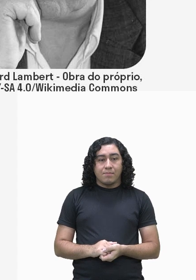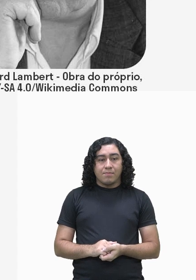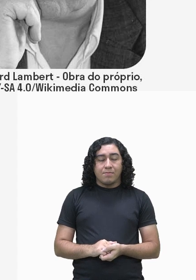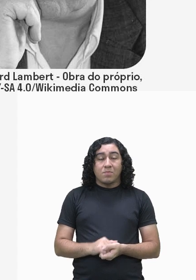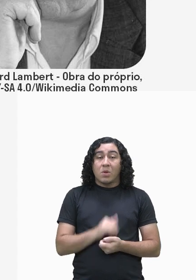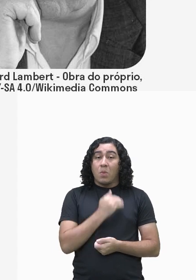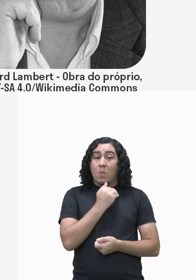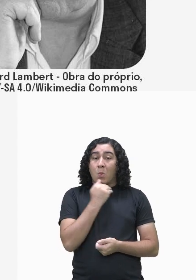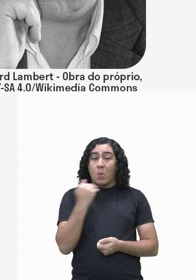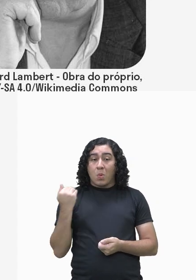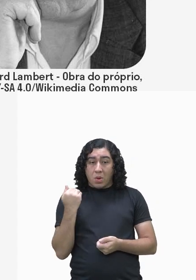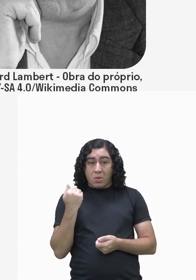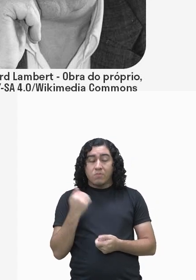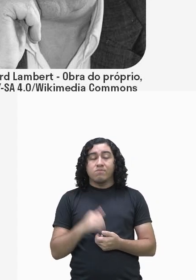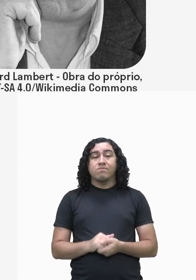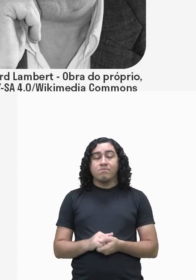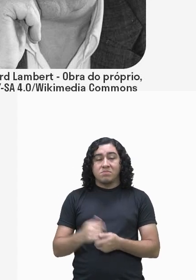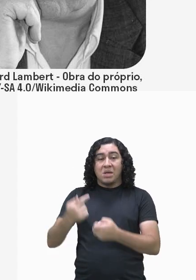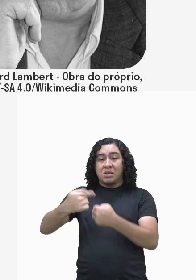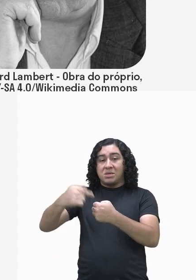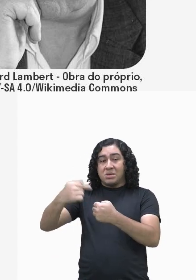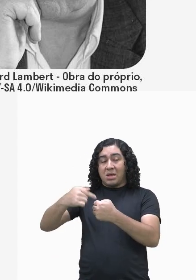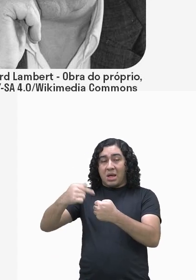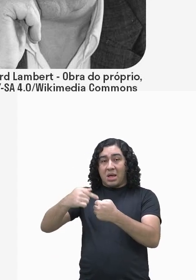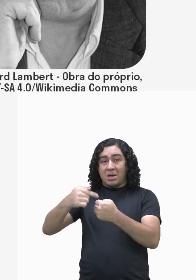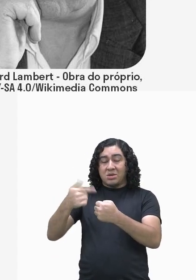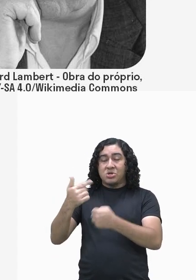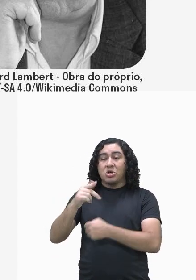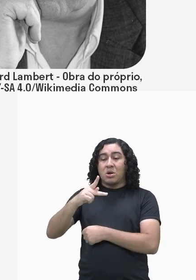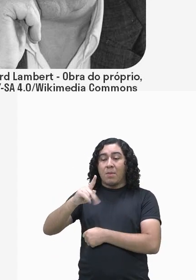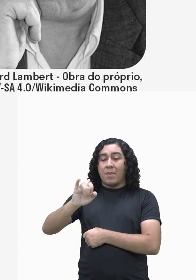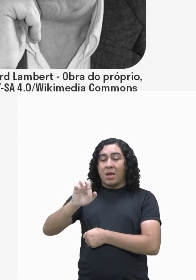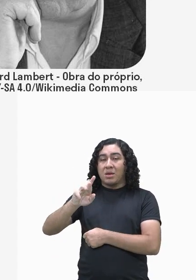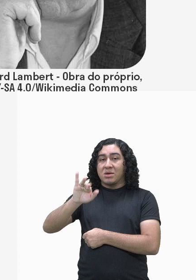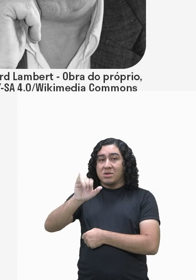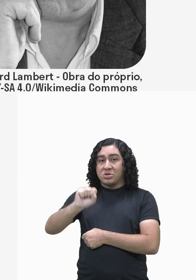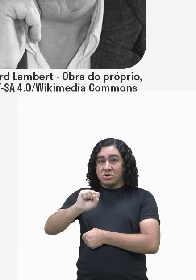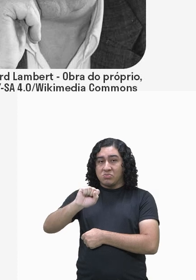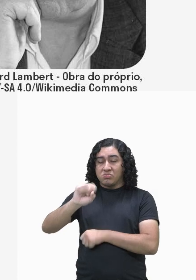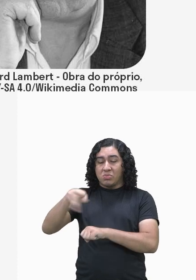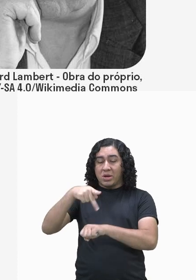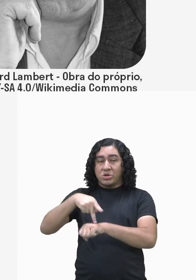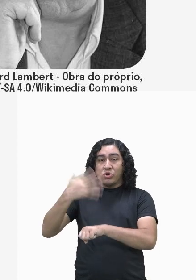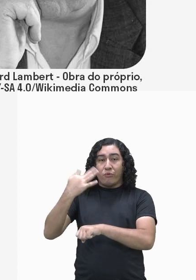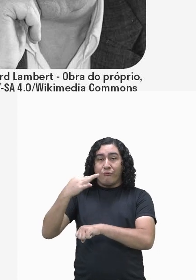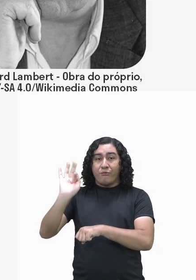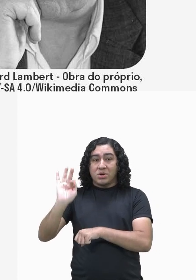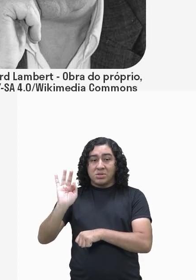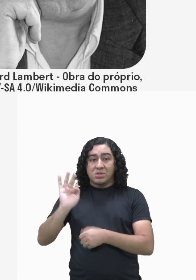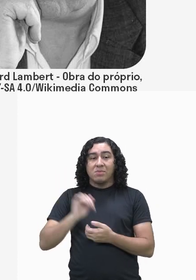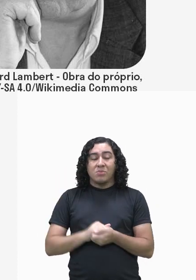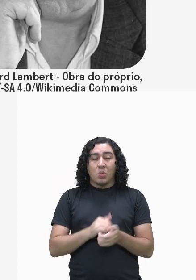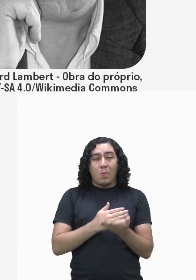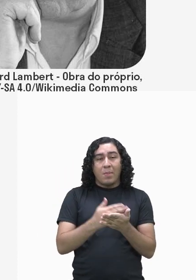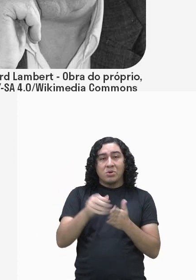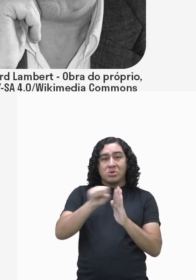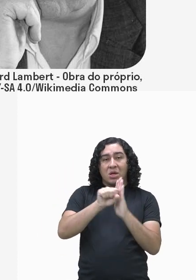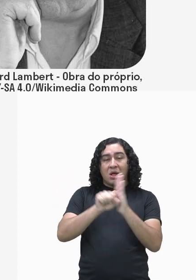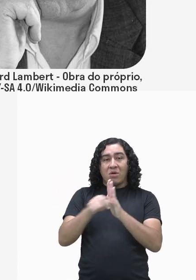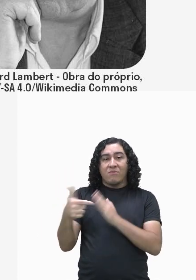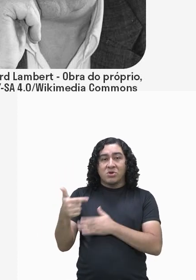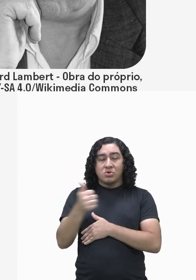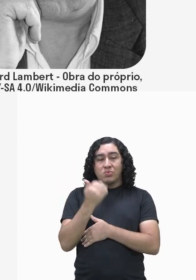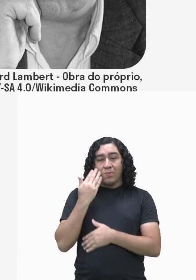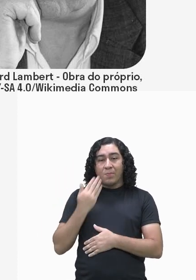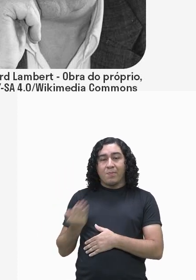a falecer na cidade de Paris, já no início do século XXI, no dia 23 de janeiro do